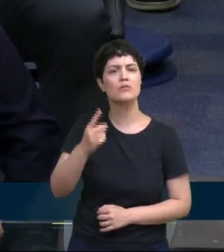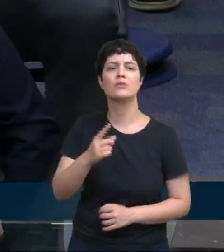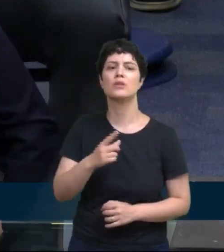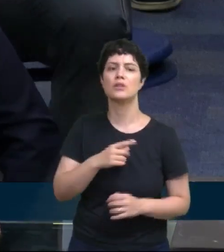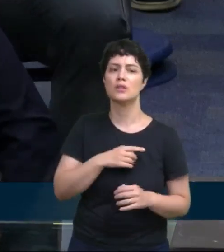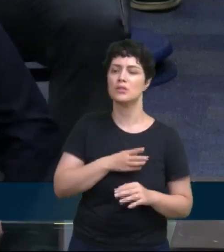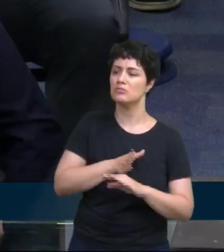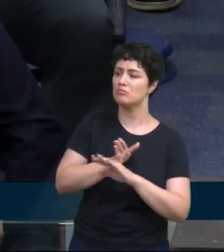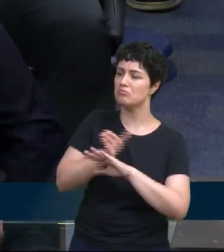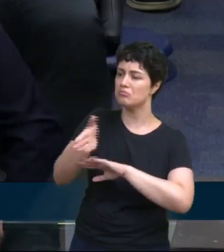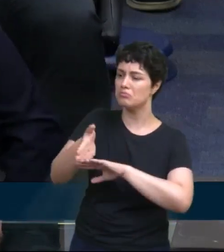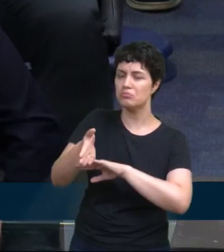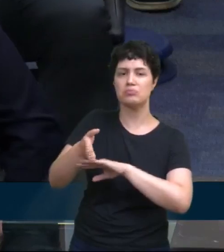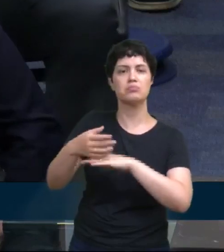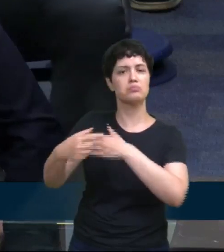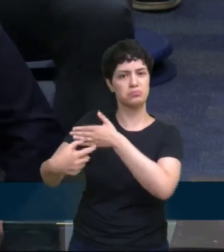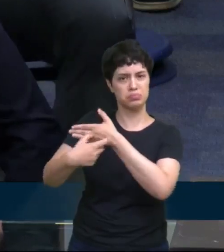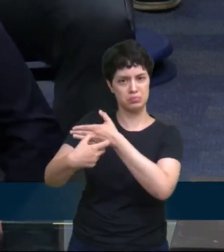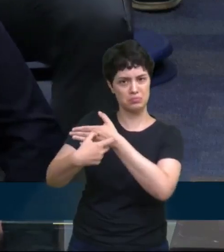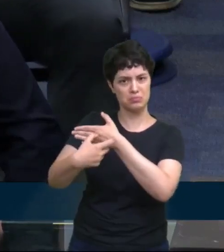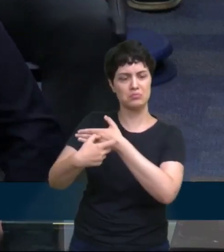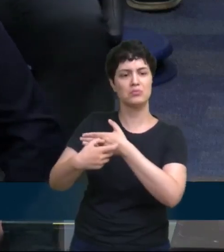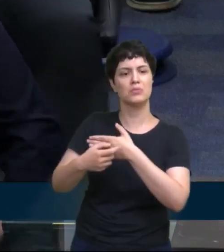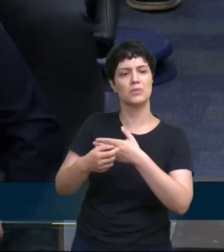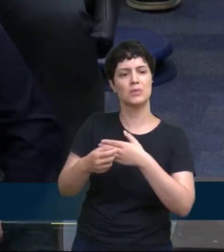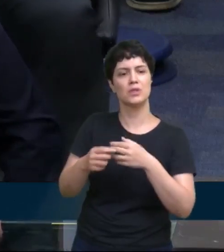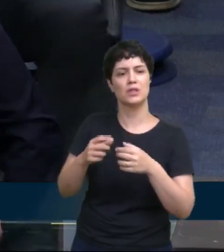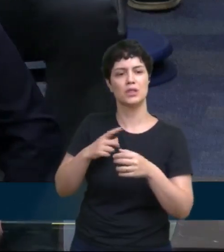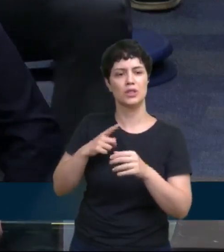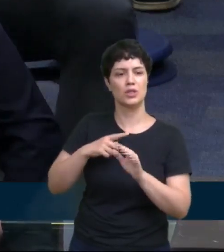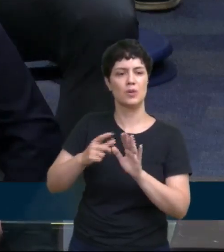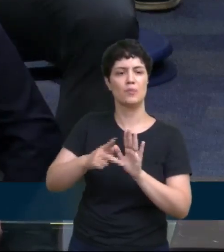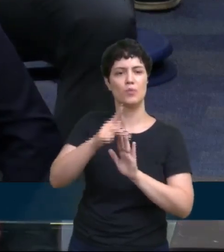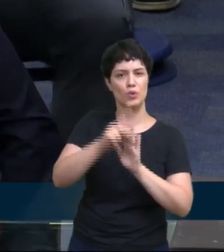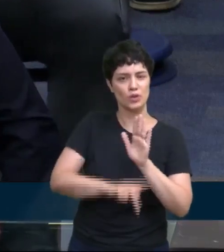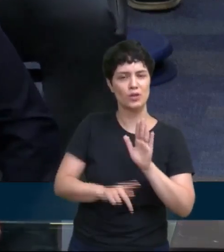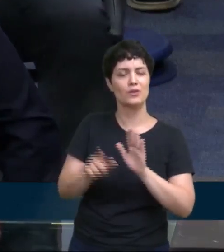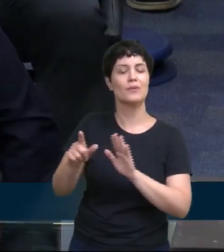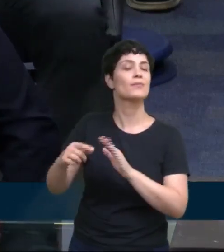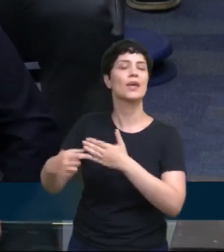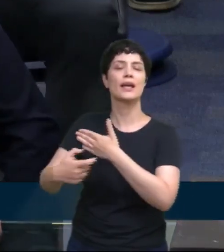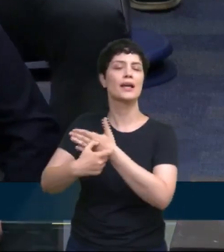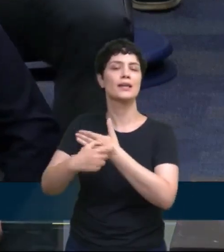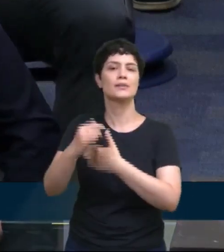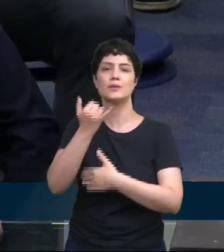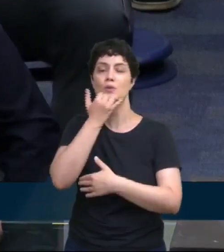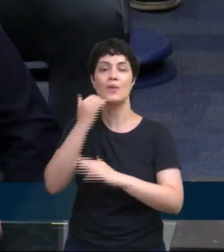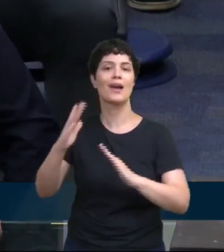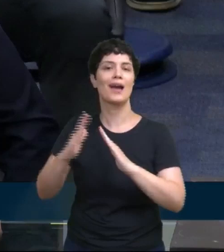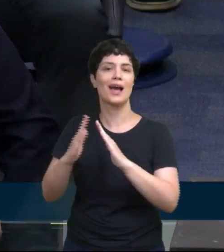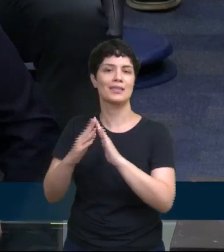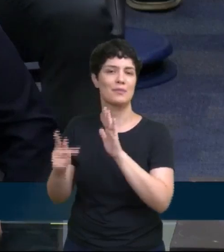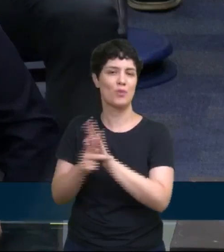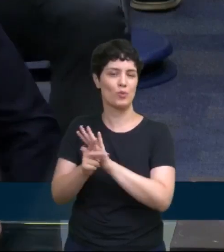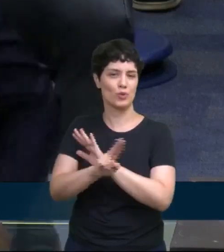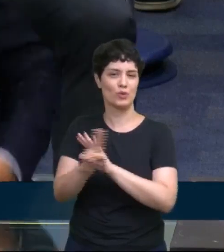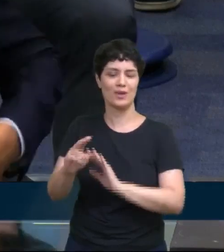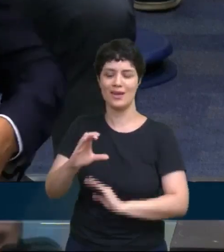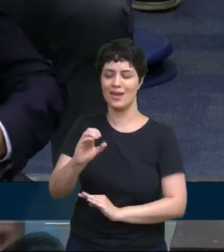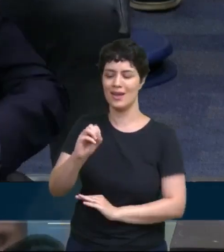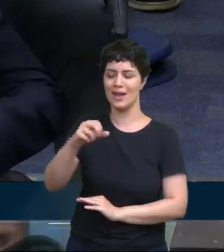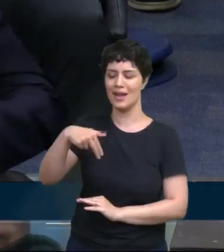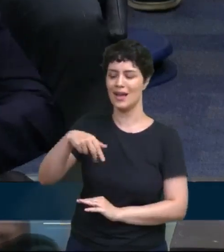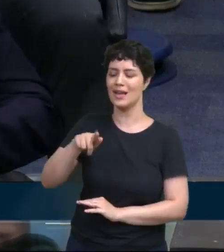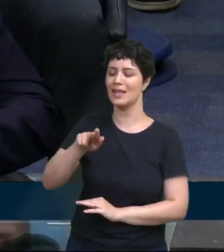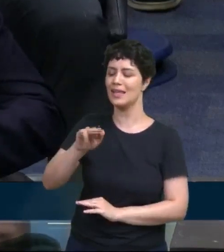na casa. O Requião me recebeu na casa, acredito que é Canguiri. Almoçamos lá e ficou aquele pacote. Aliás,